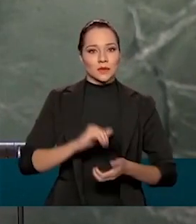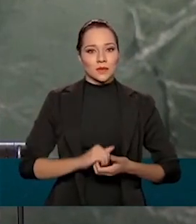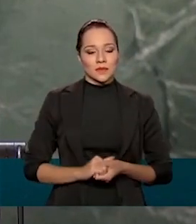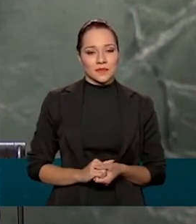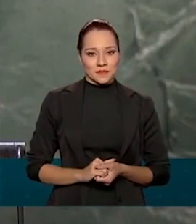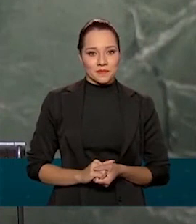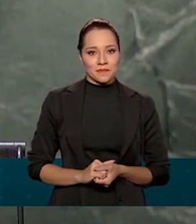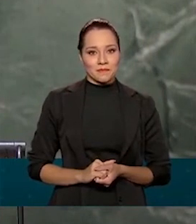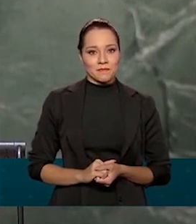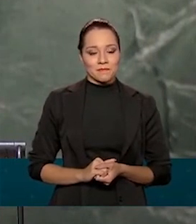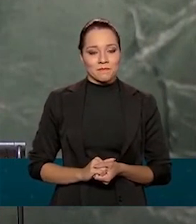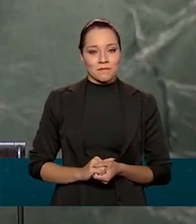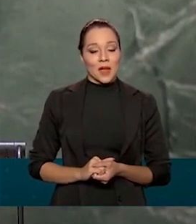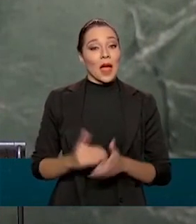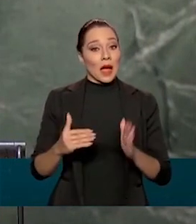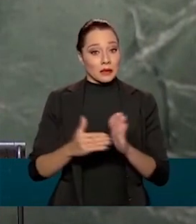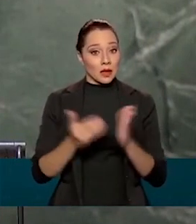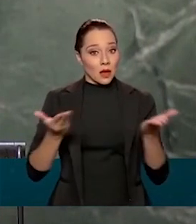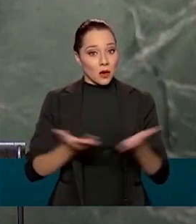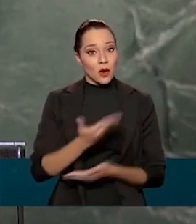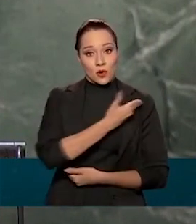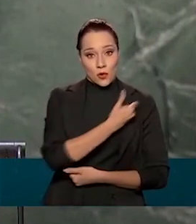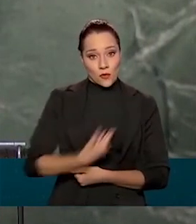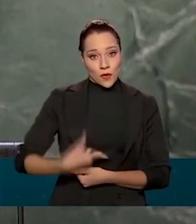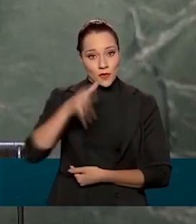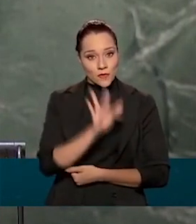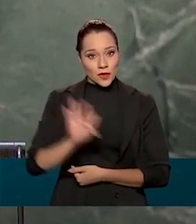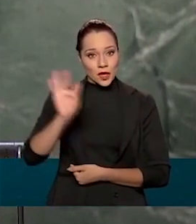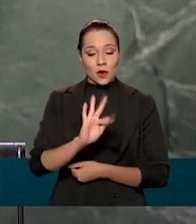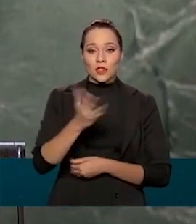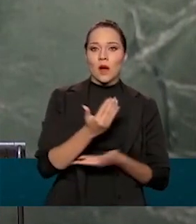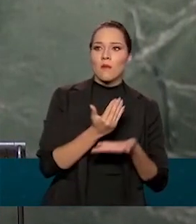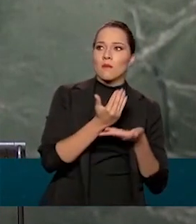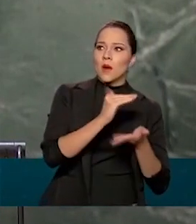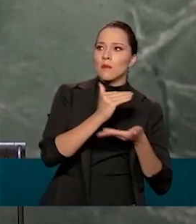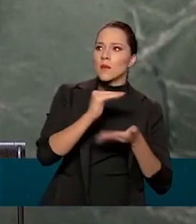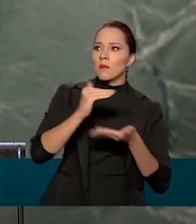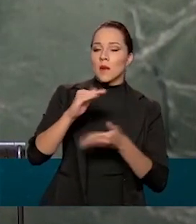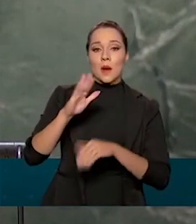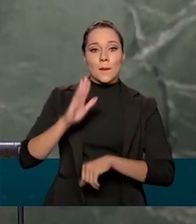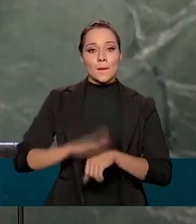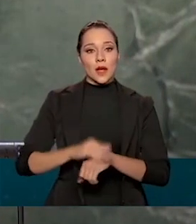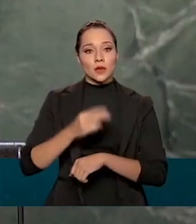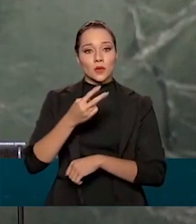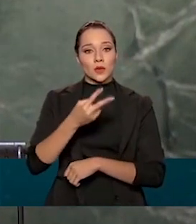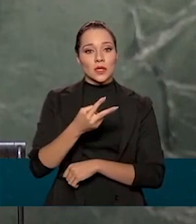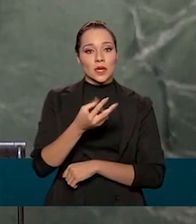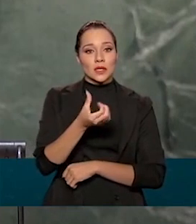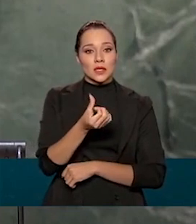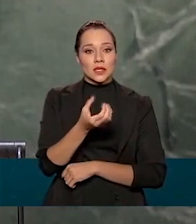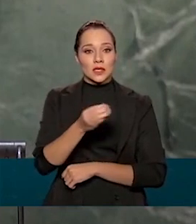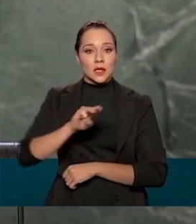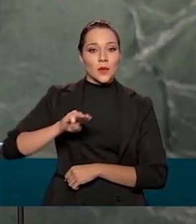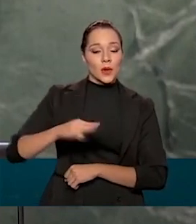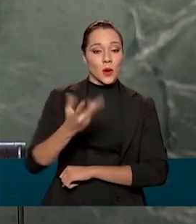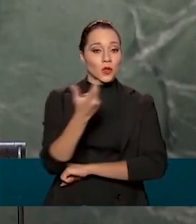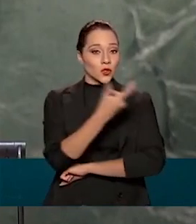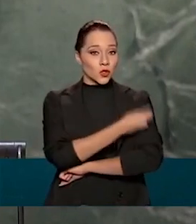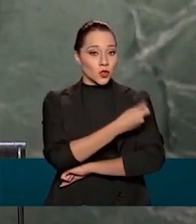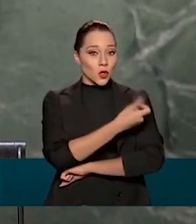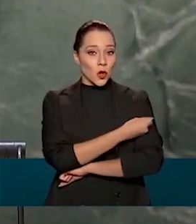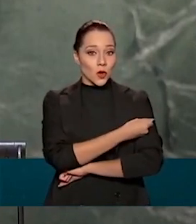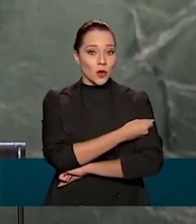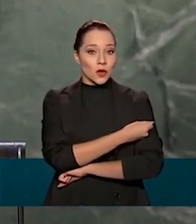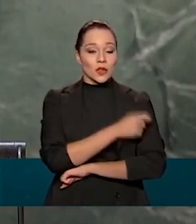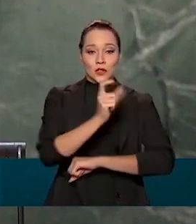Até o momento, o governo federal distribuiu mais de 260 milhões de doses de vacinas e